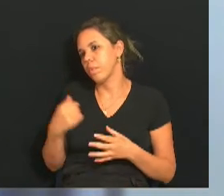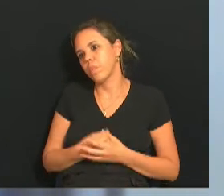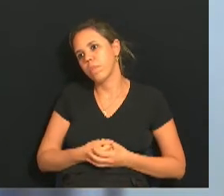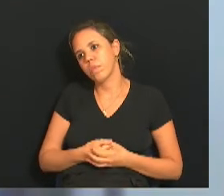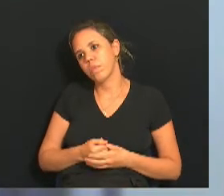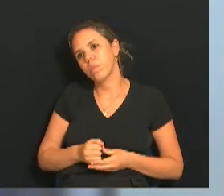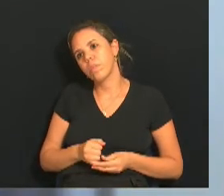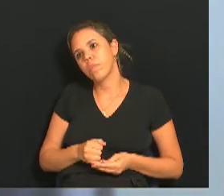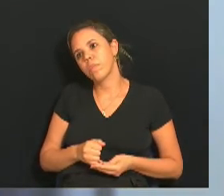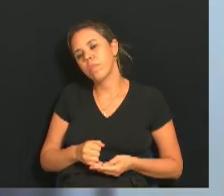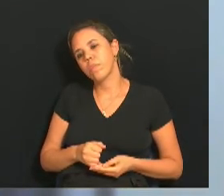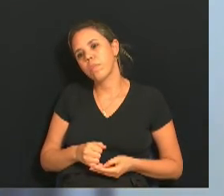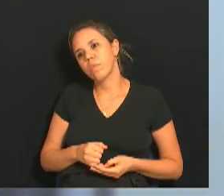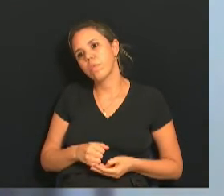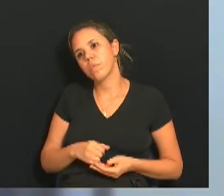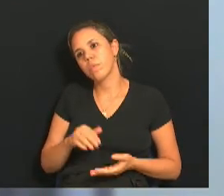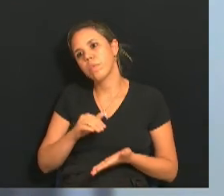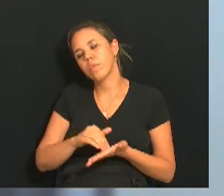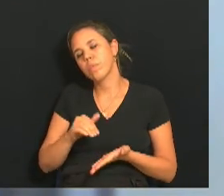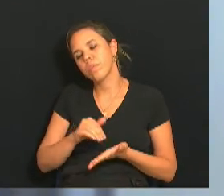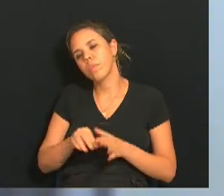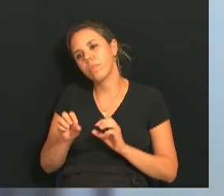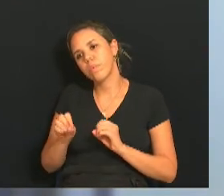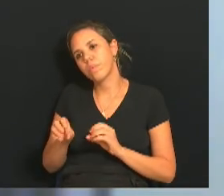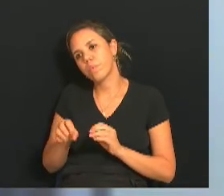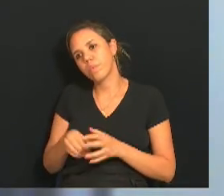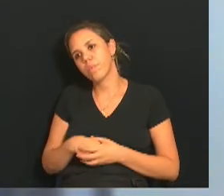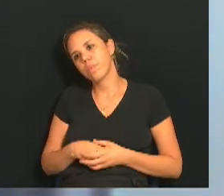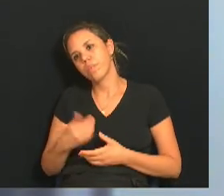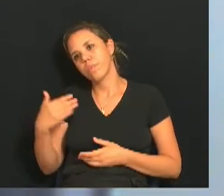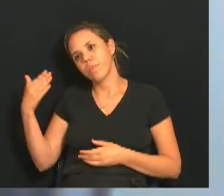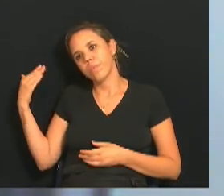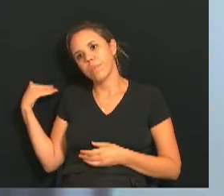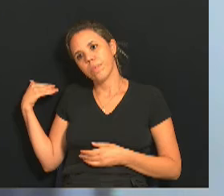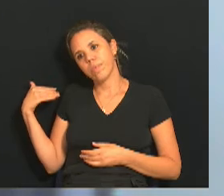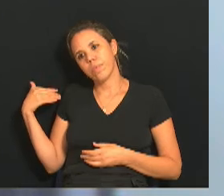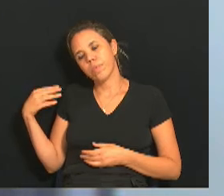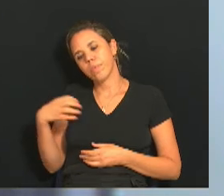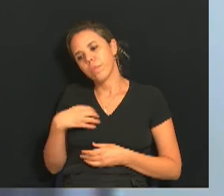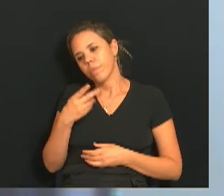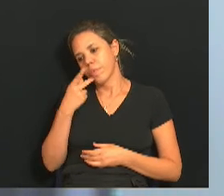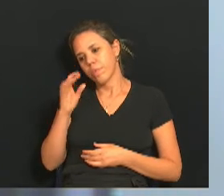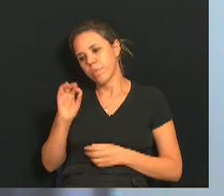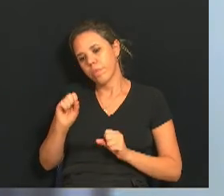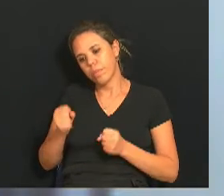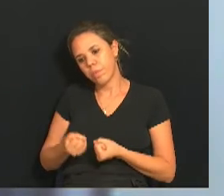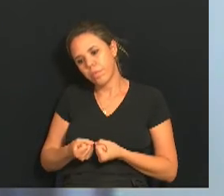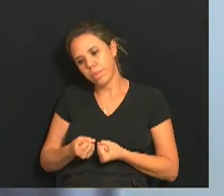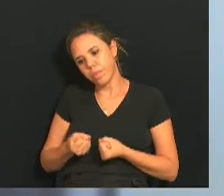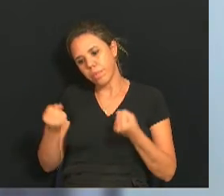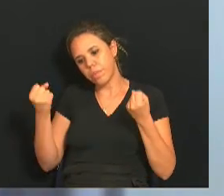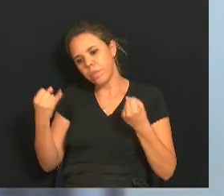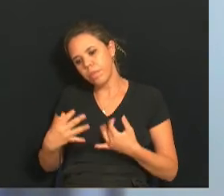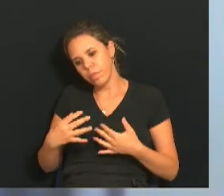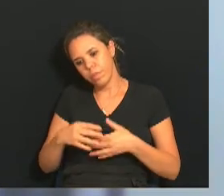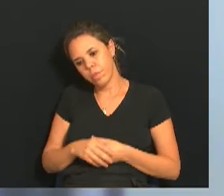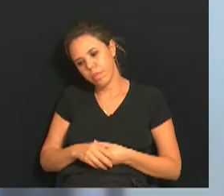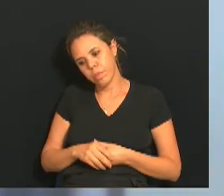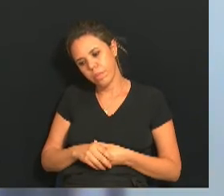foi a posição da secretária de Educação à época, e aí eu não estou aqui fazendo a defesa, mas estou só explicando,